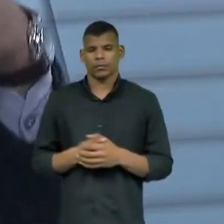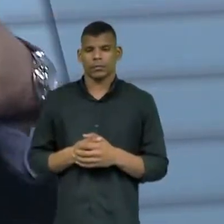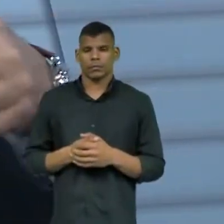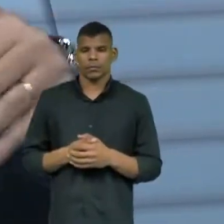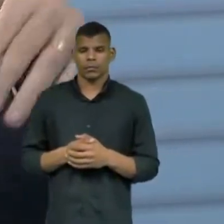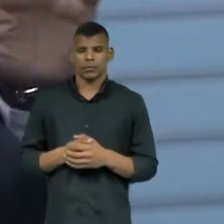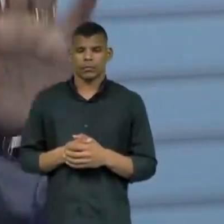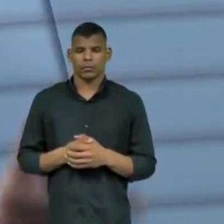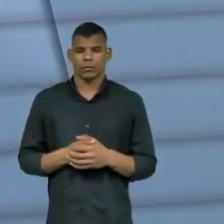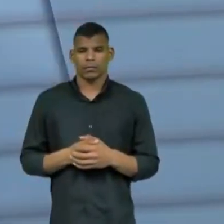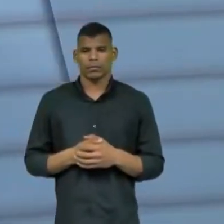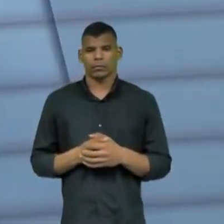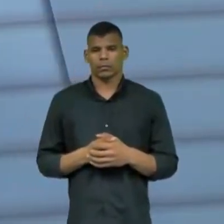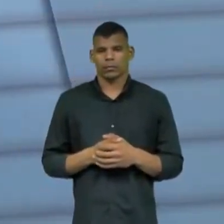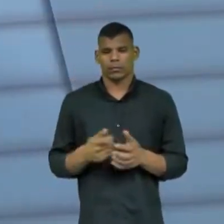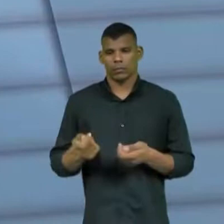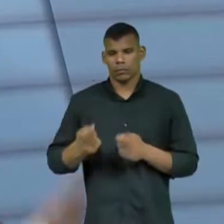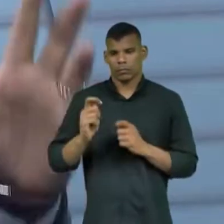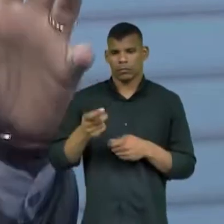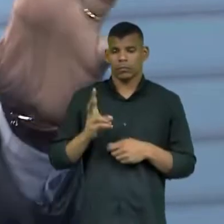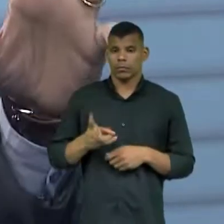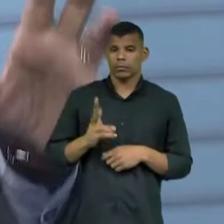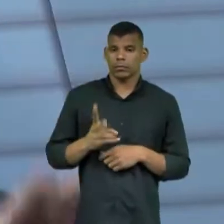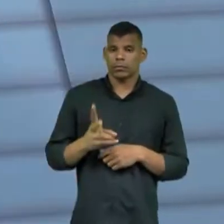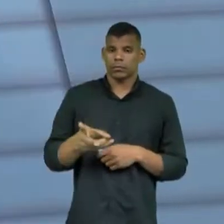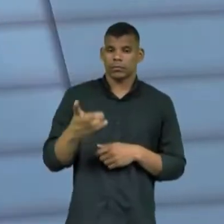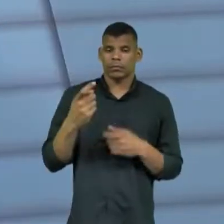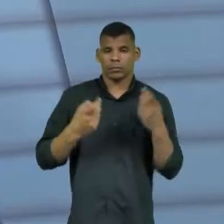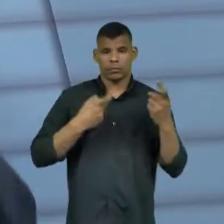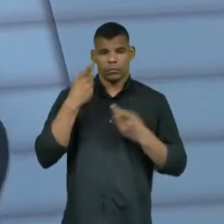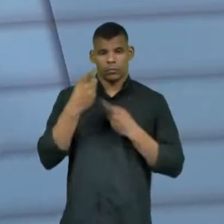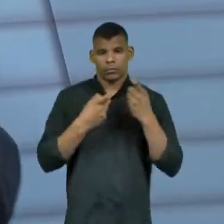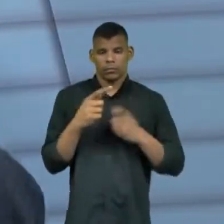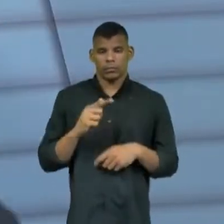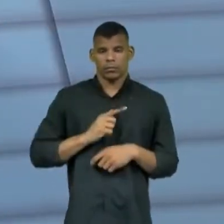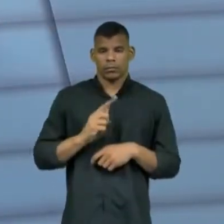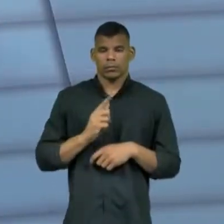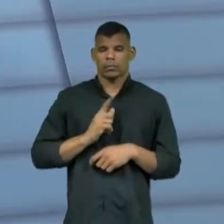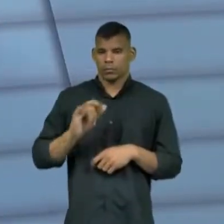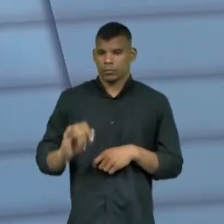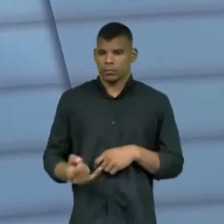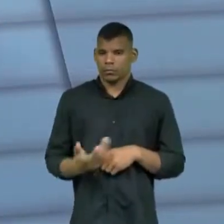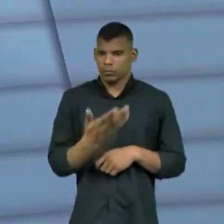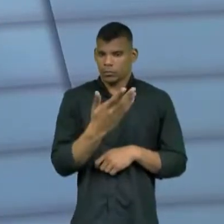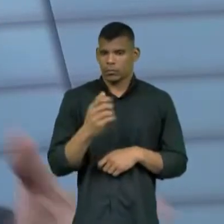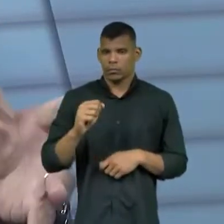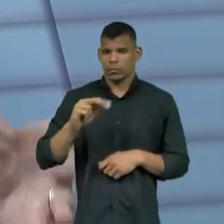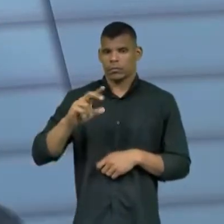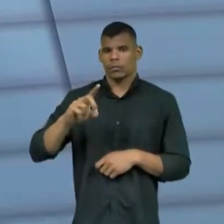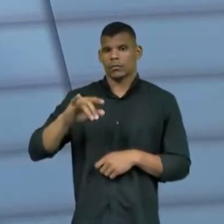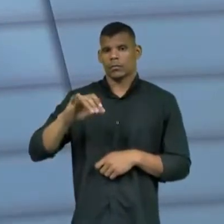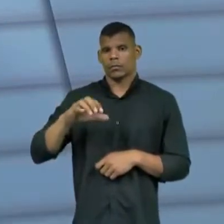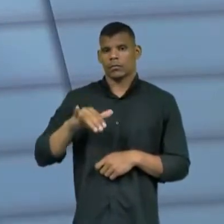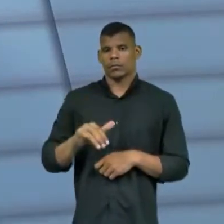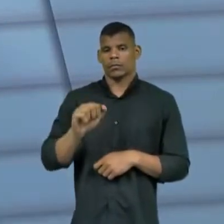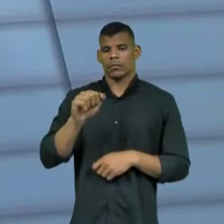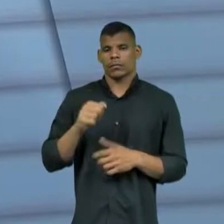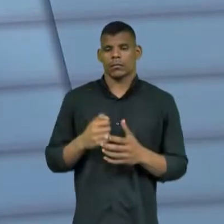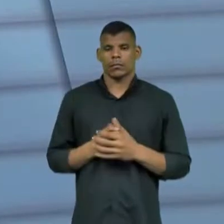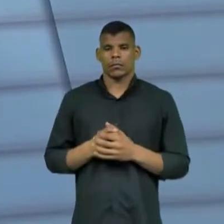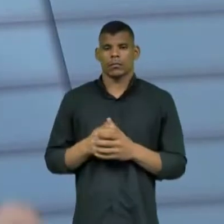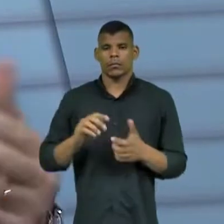problema. Agora os pescadores vão continuar. Então isso é uma grande preocupação, aproveitar aqui a audiência da rádio e da TV,